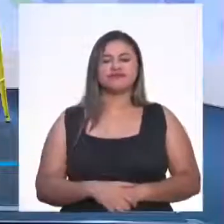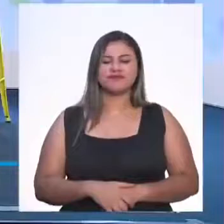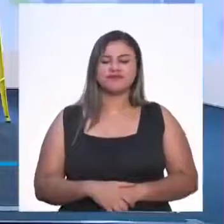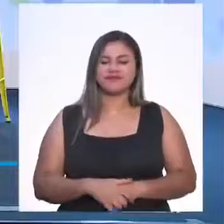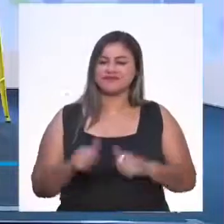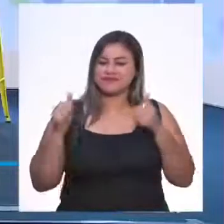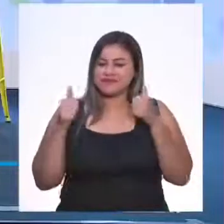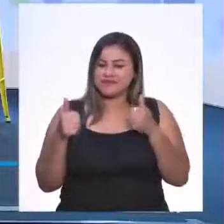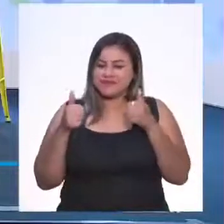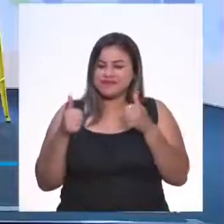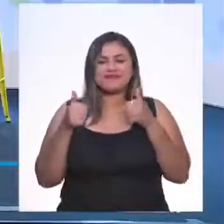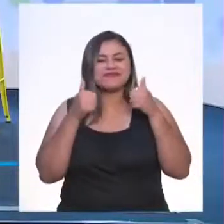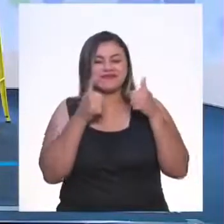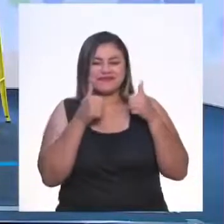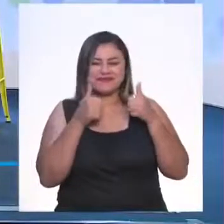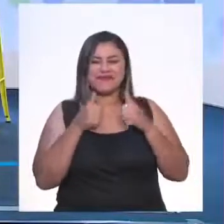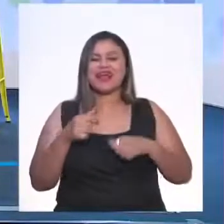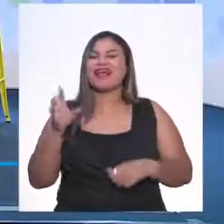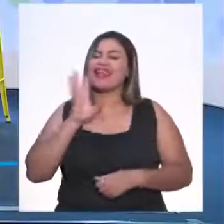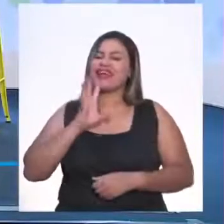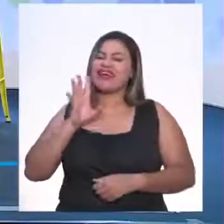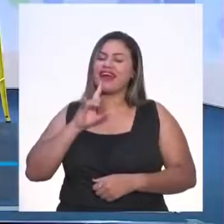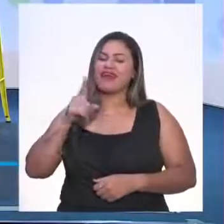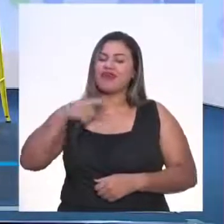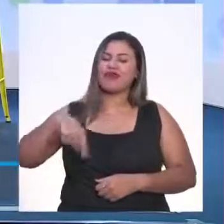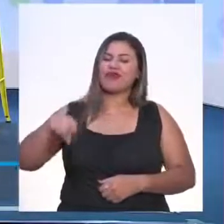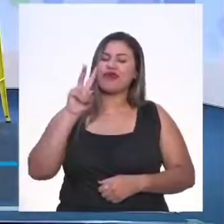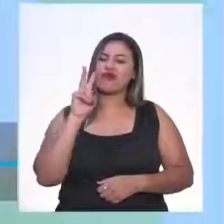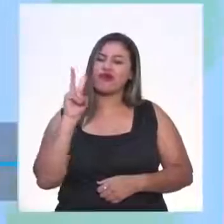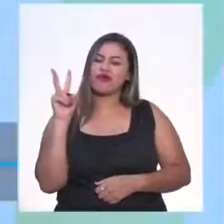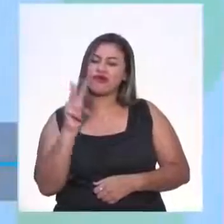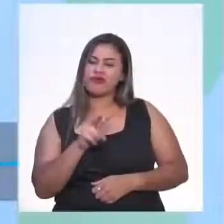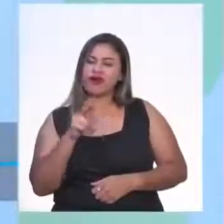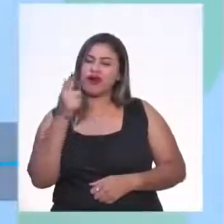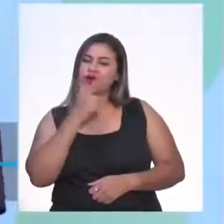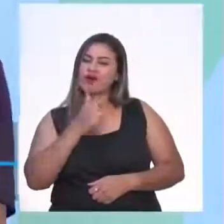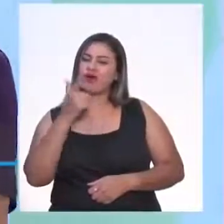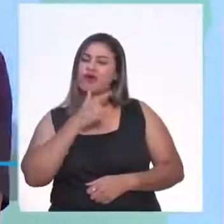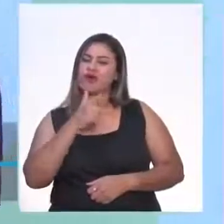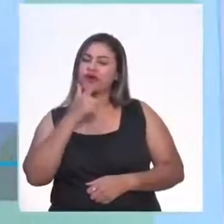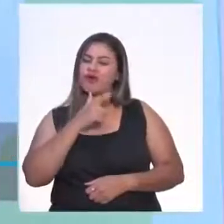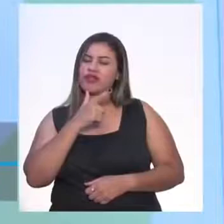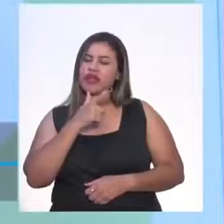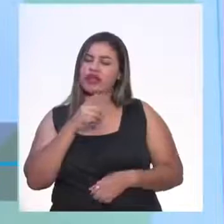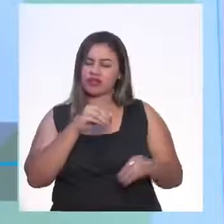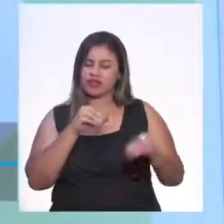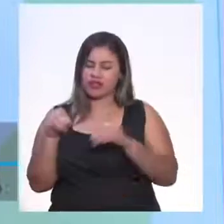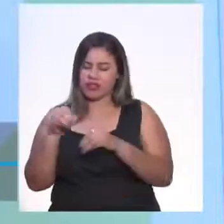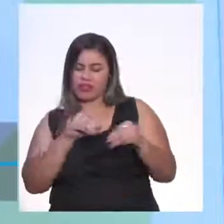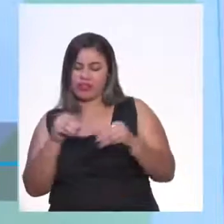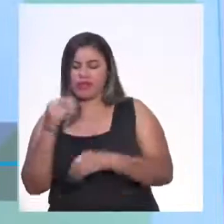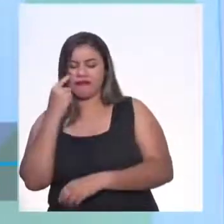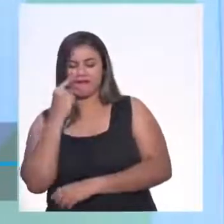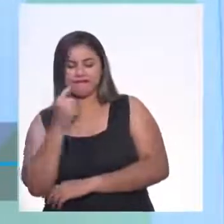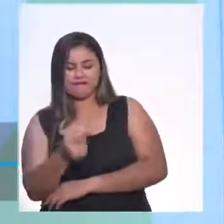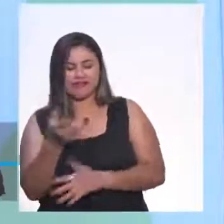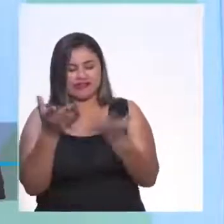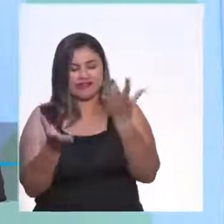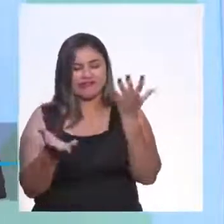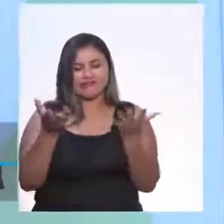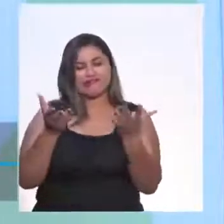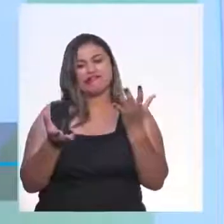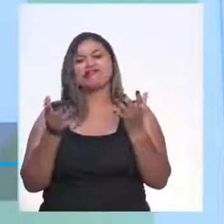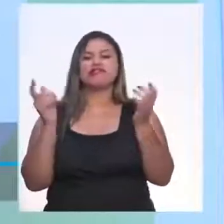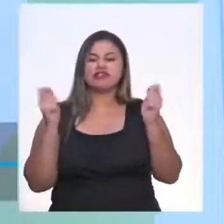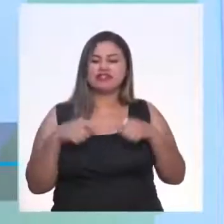Beleza, Osmar? Beleza, é legal porque você consegue, aí nessa situação, você consegue ir trocando, né, e equilibrando do